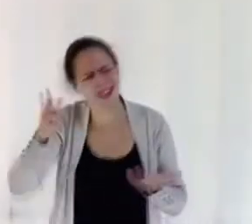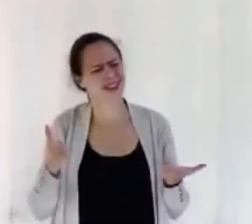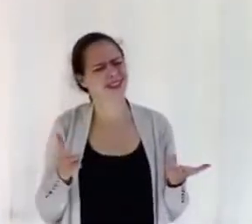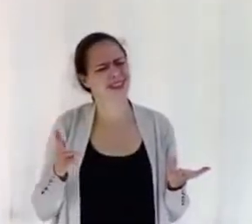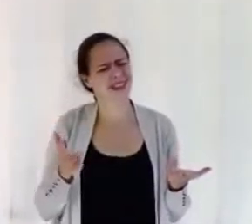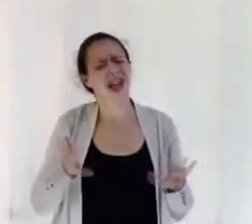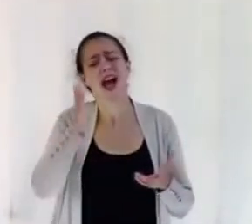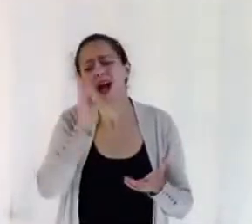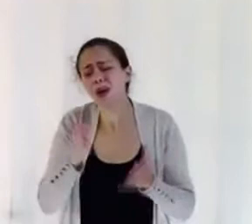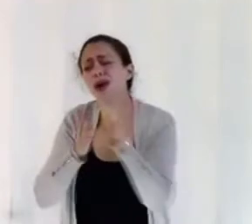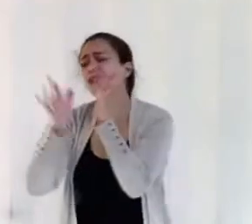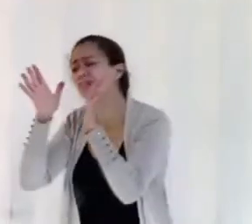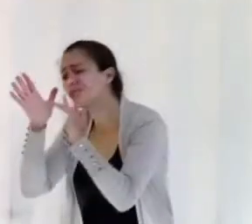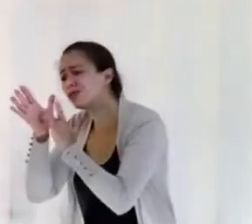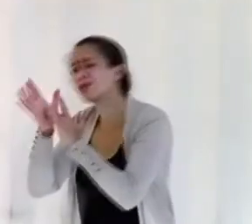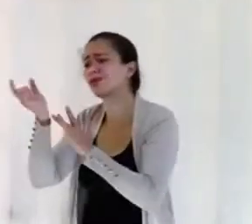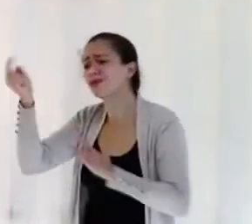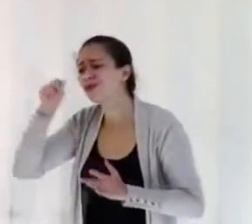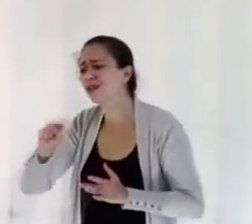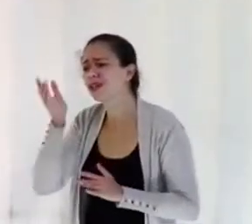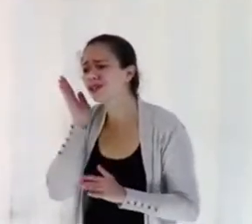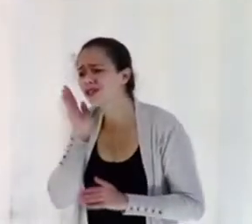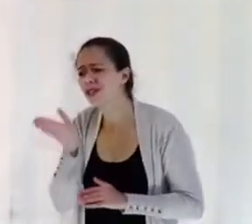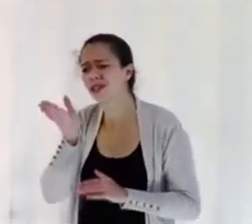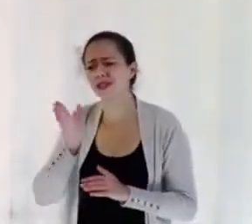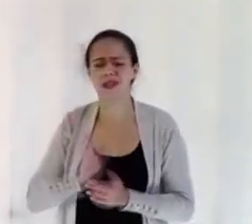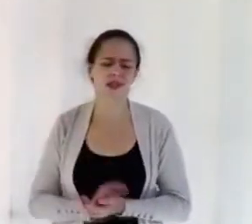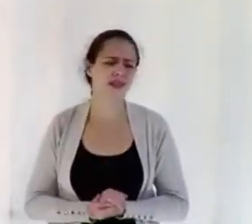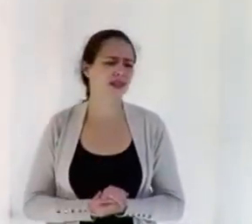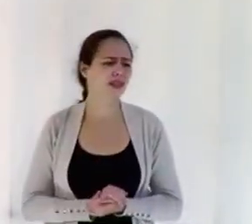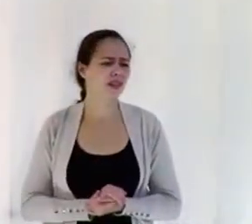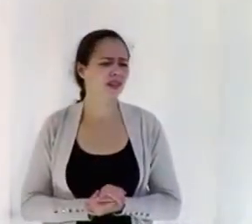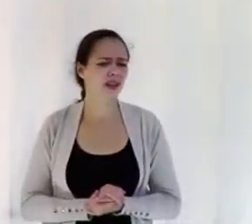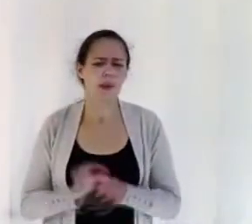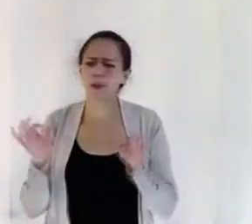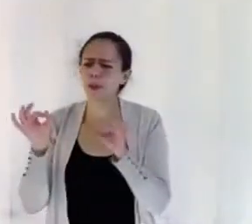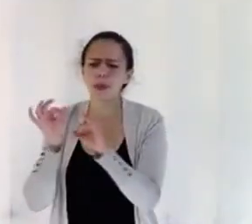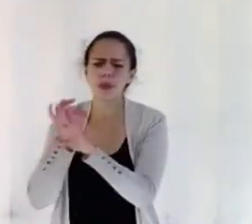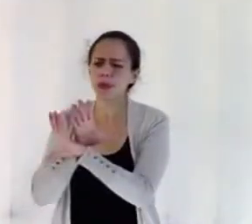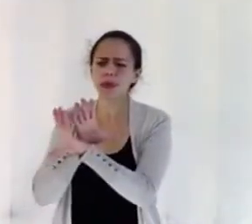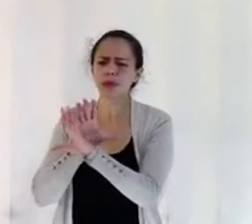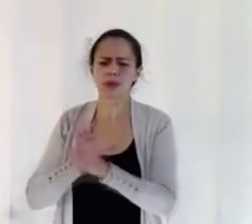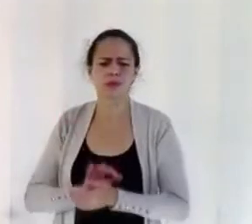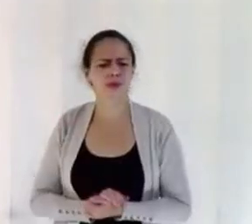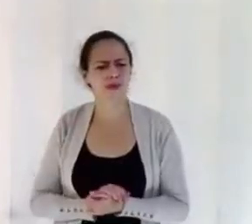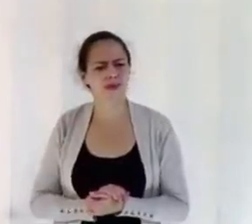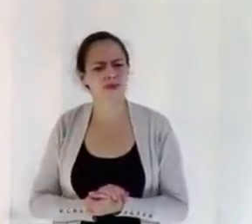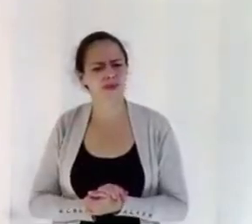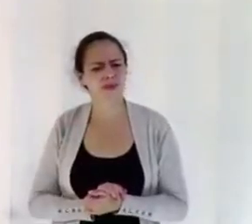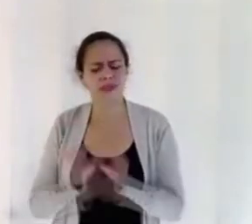essas coisas que são menores do que o Cristo que agora transformou a sua vida através da